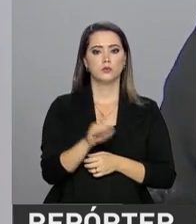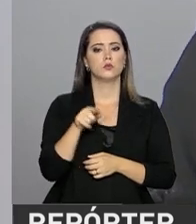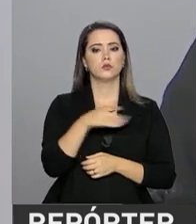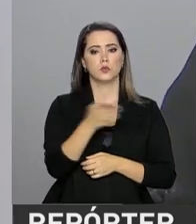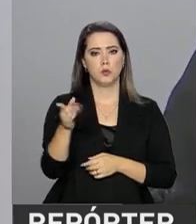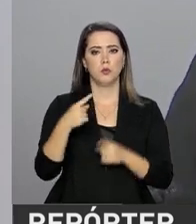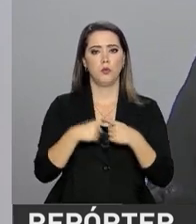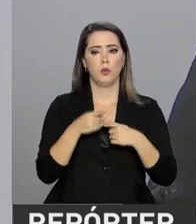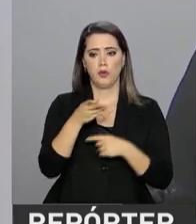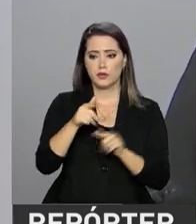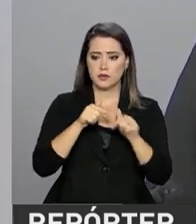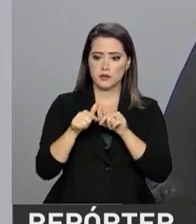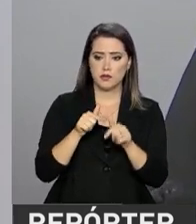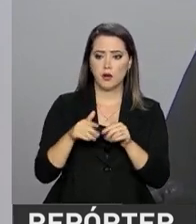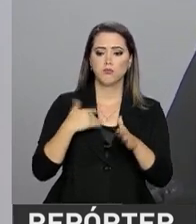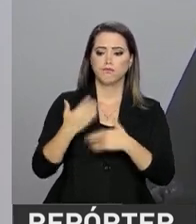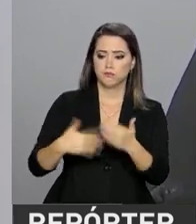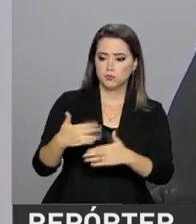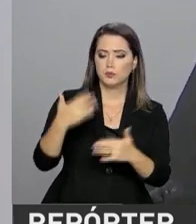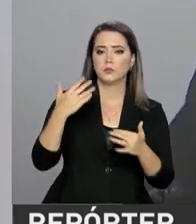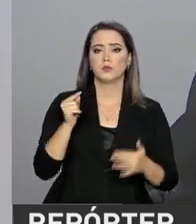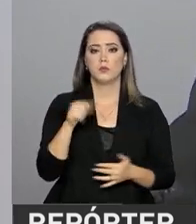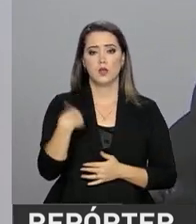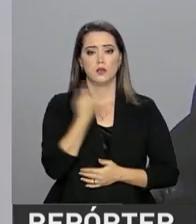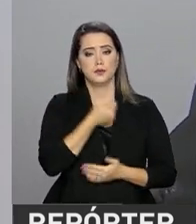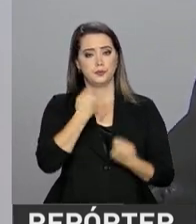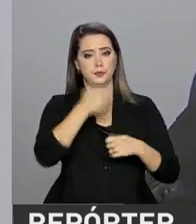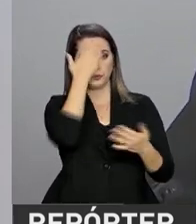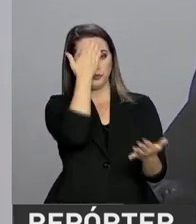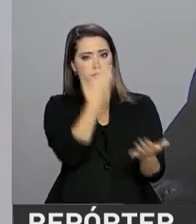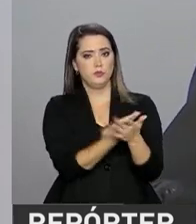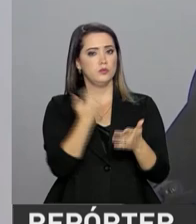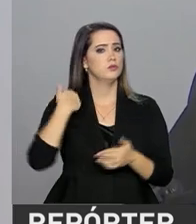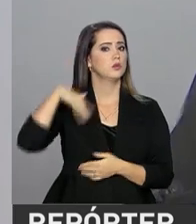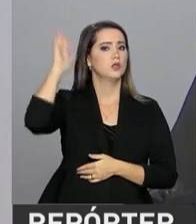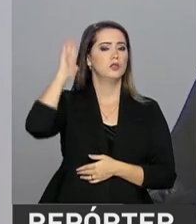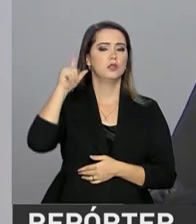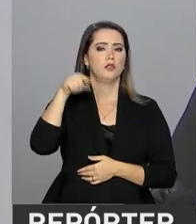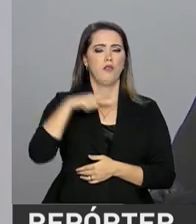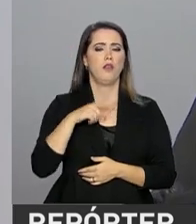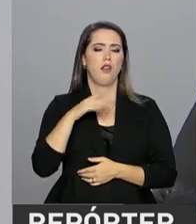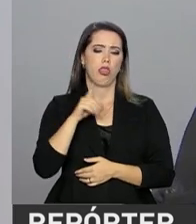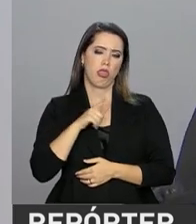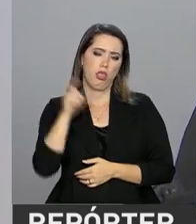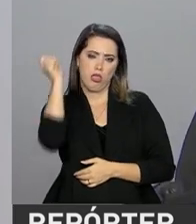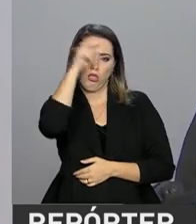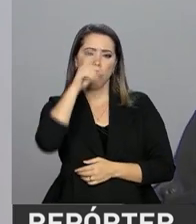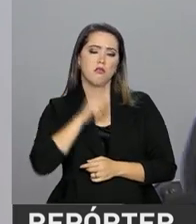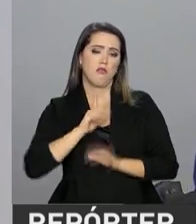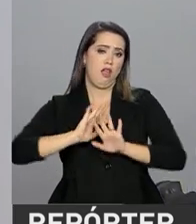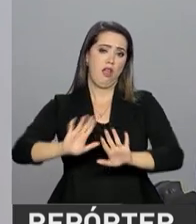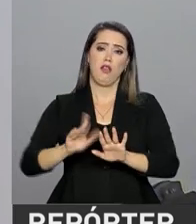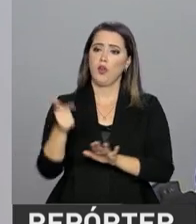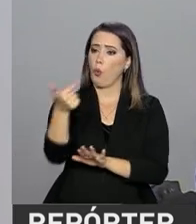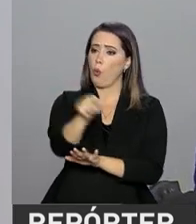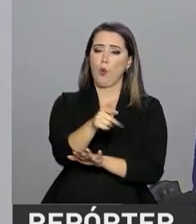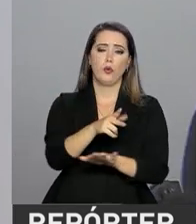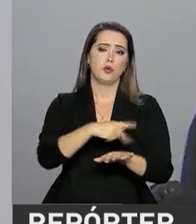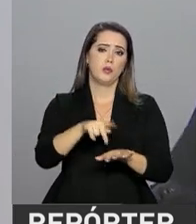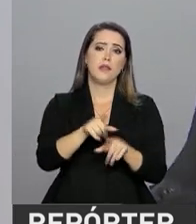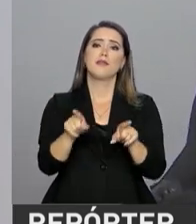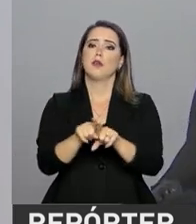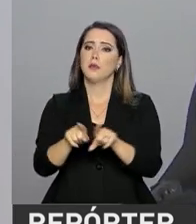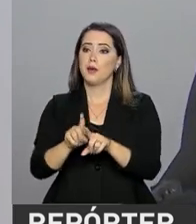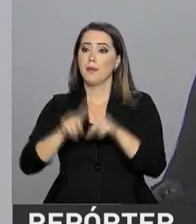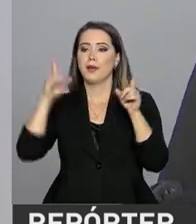senhores fazem, não é verdade? Então nós temos que ser otimistas, nós temos que dizer, temos dificuldades? Nós temos, outros países têm, mas